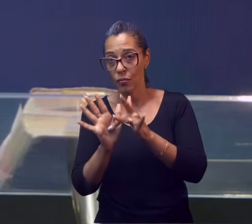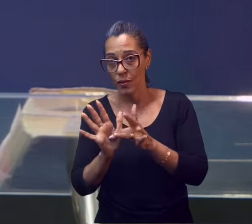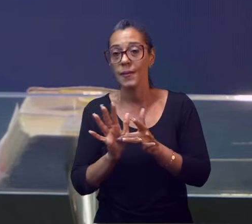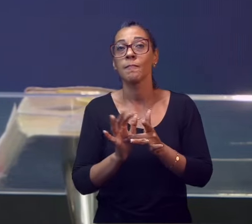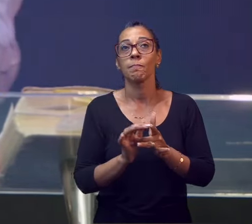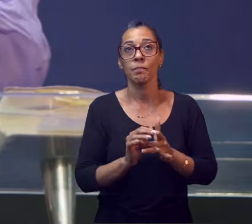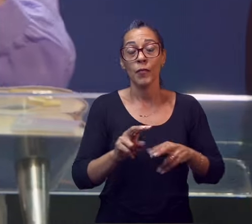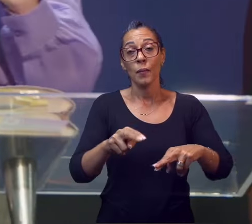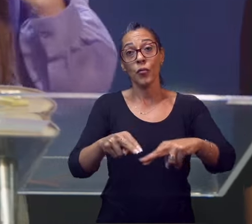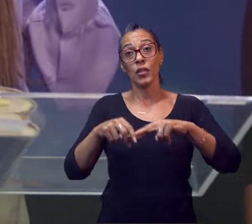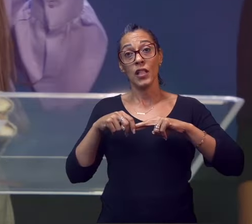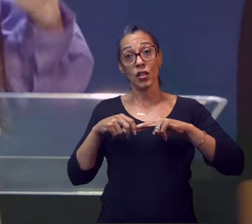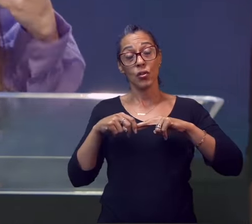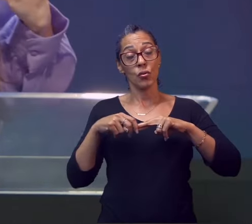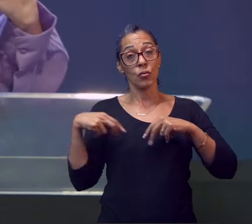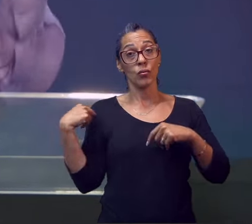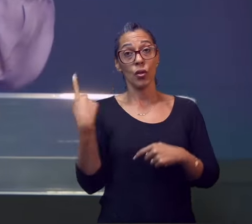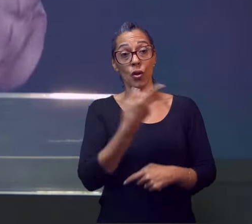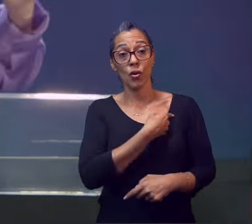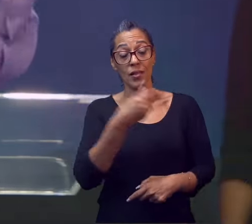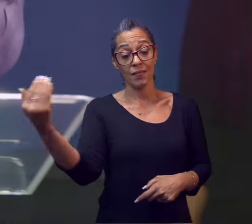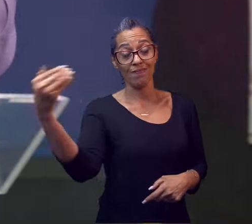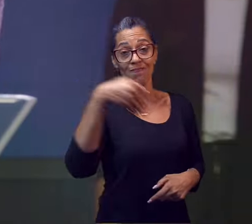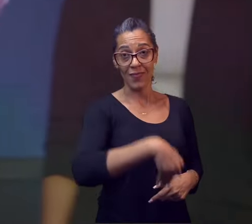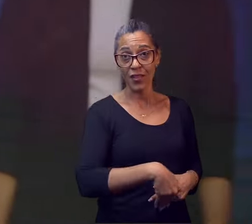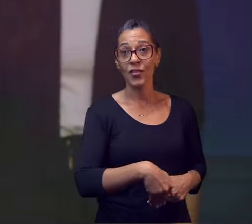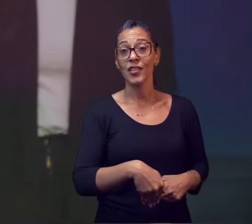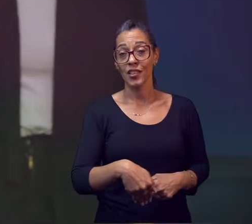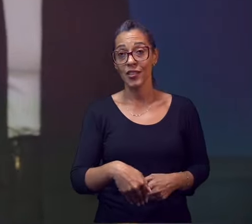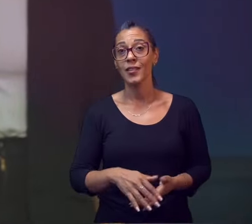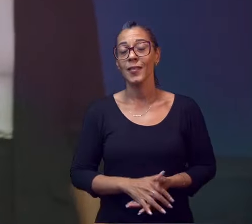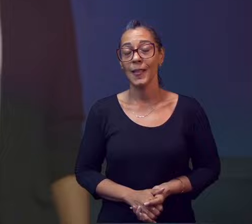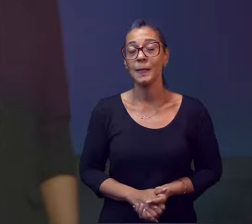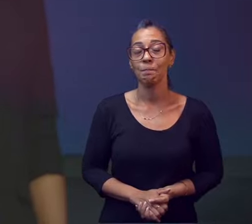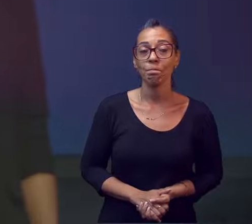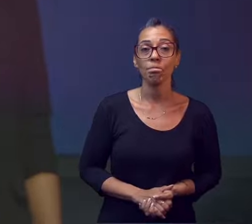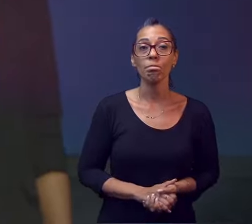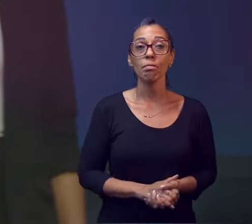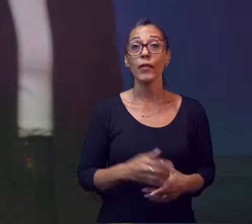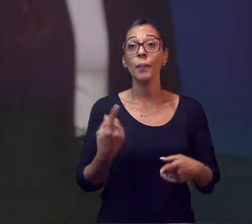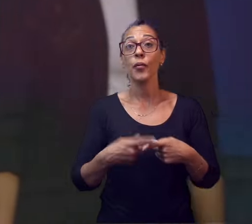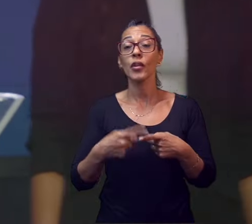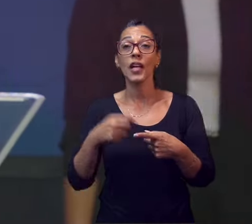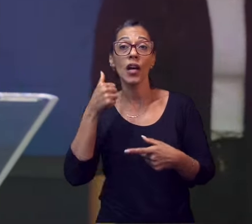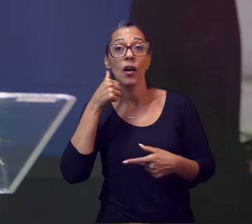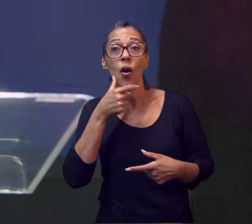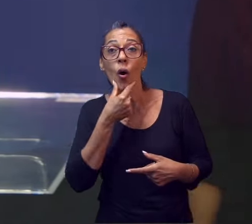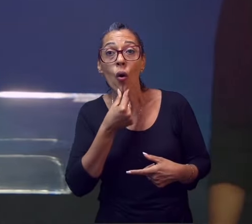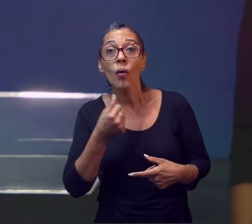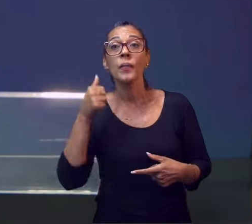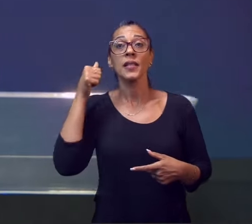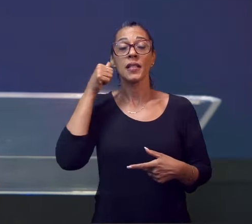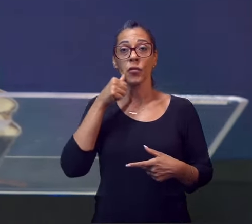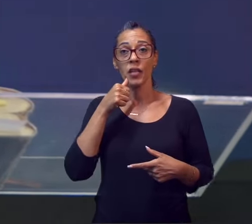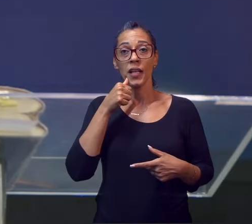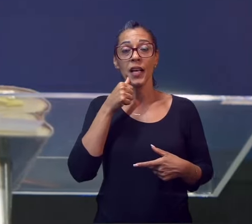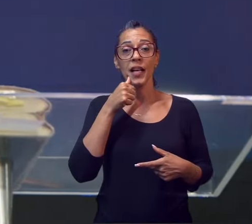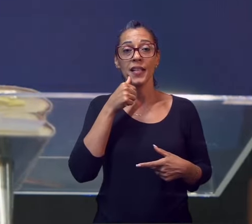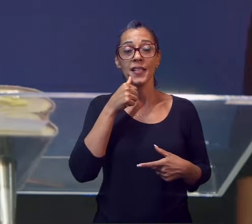homens e mulheres de Deus abriram o caminho para o evangelho aqui no Brasil e aqui em Belo Horizonte